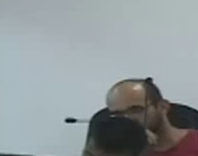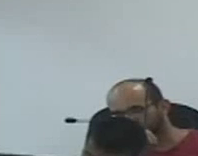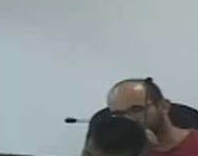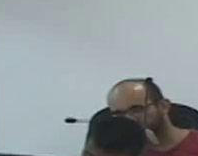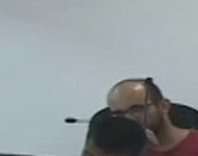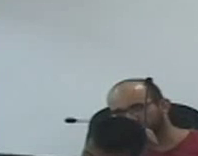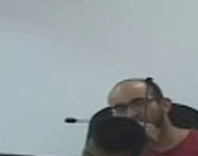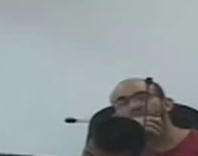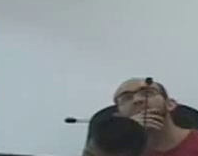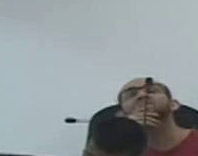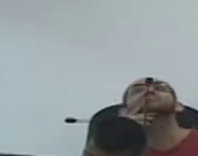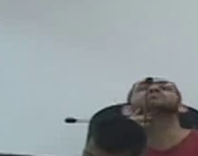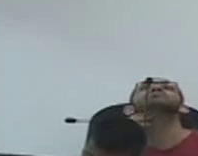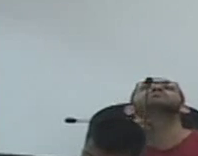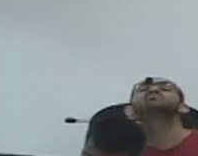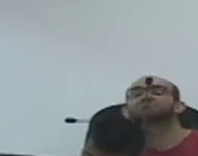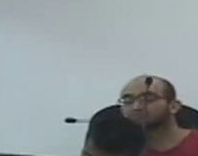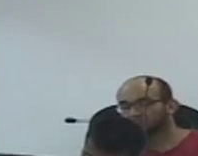Cerqueira.